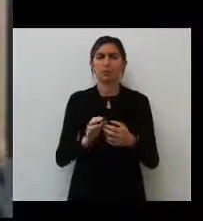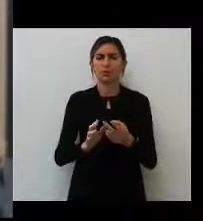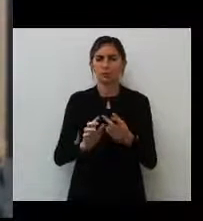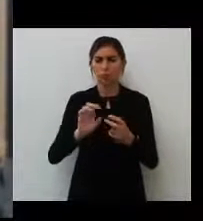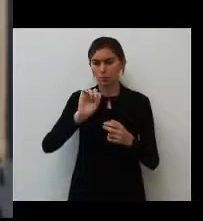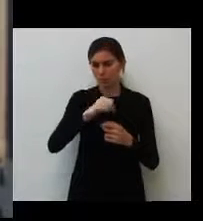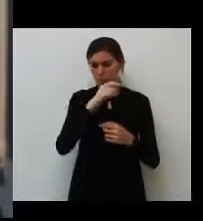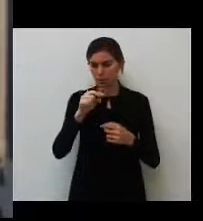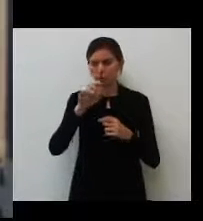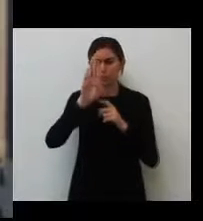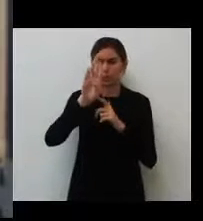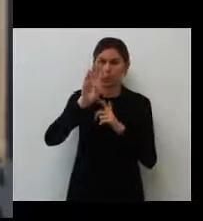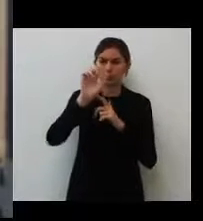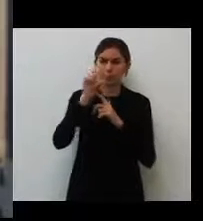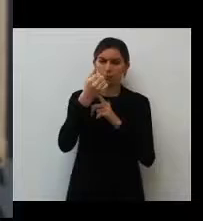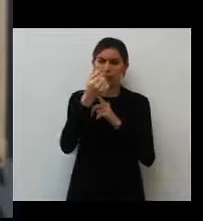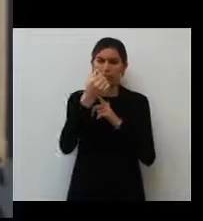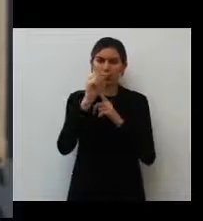são